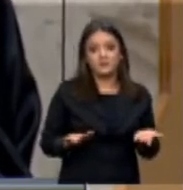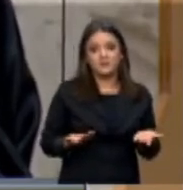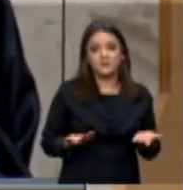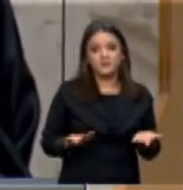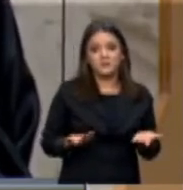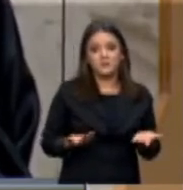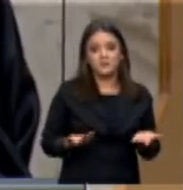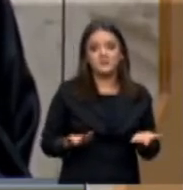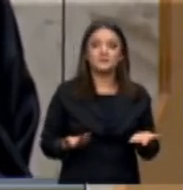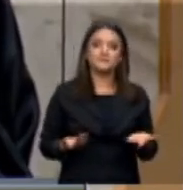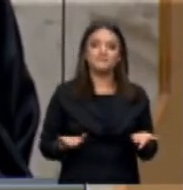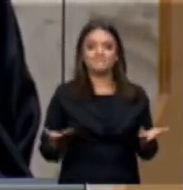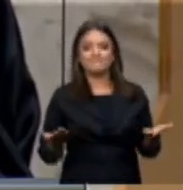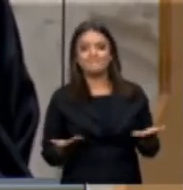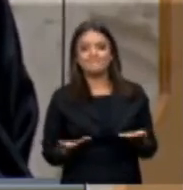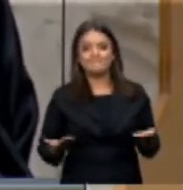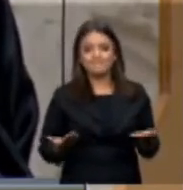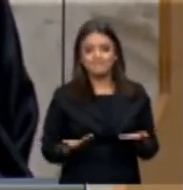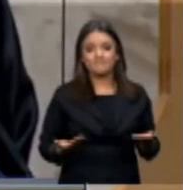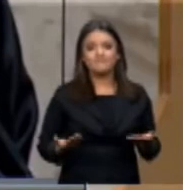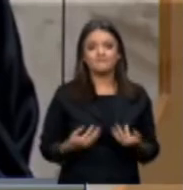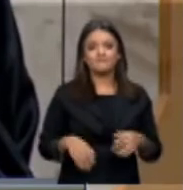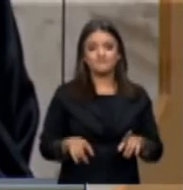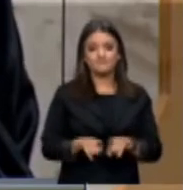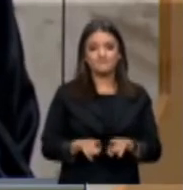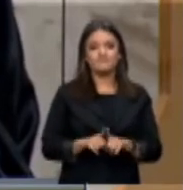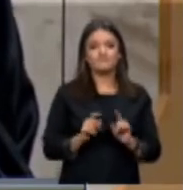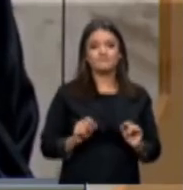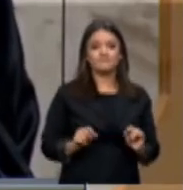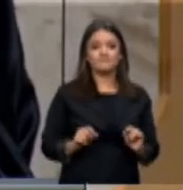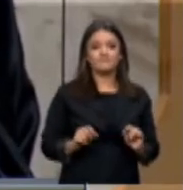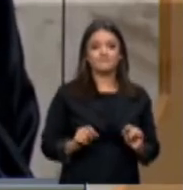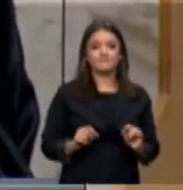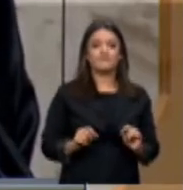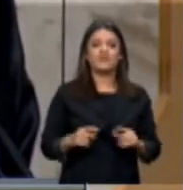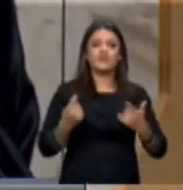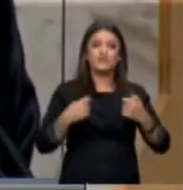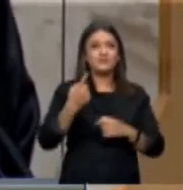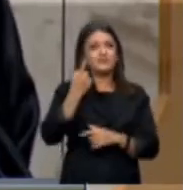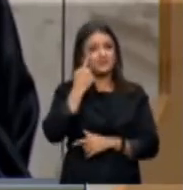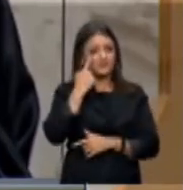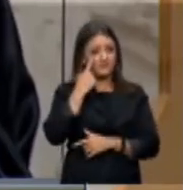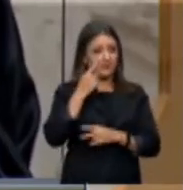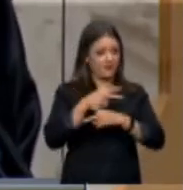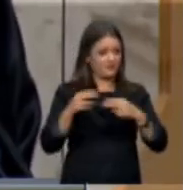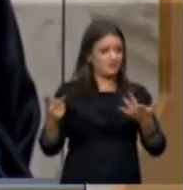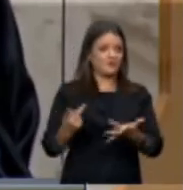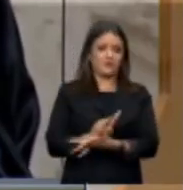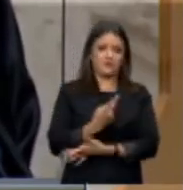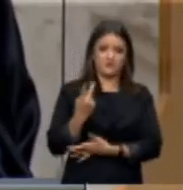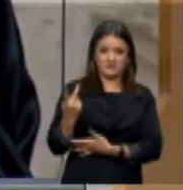urge que não nos afastemos também dos fatos e das circunstâncias, tendo